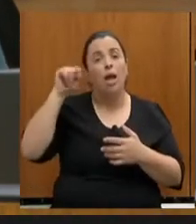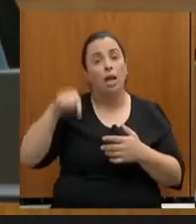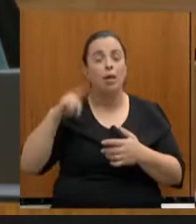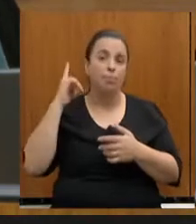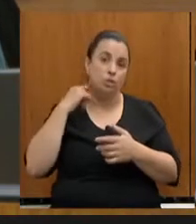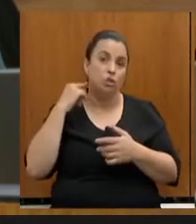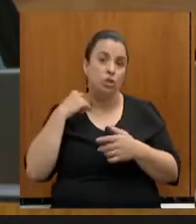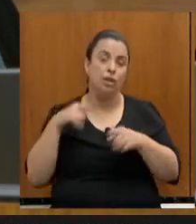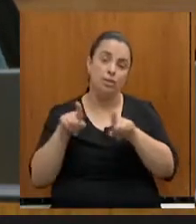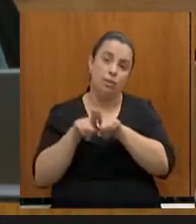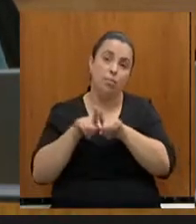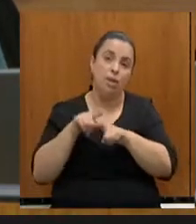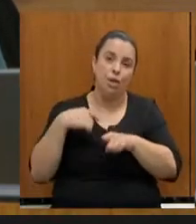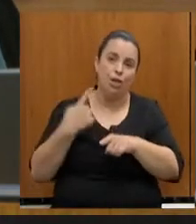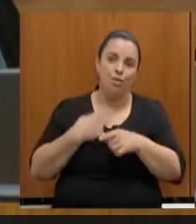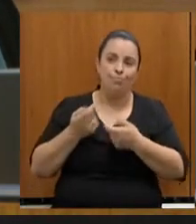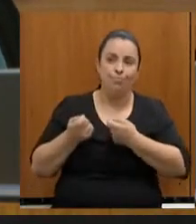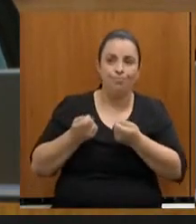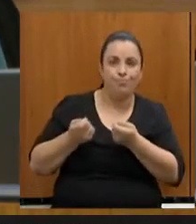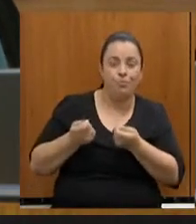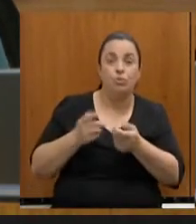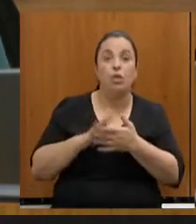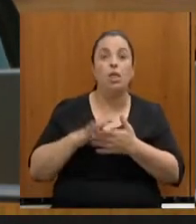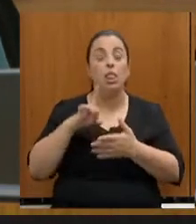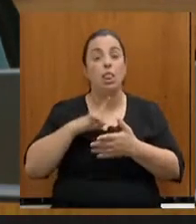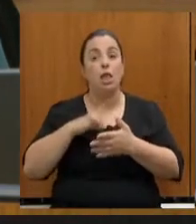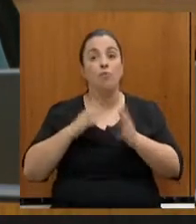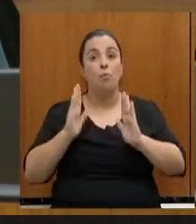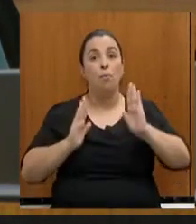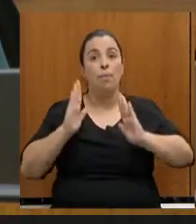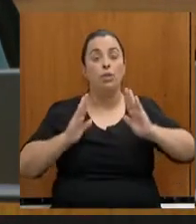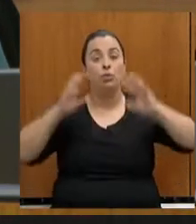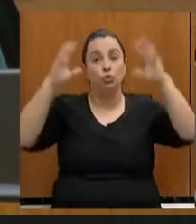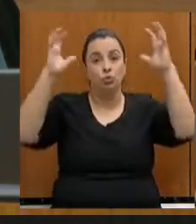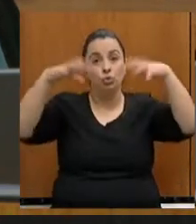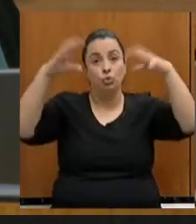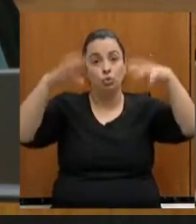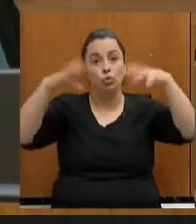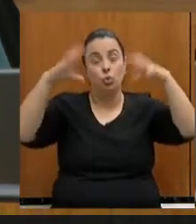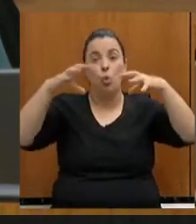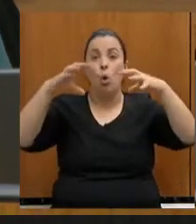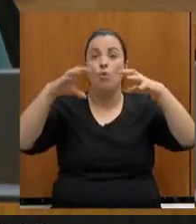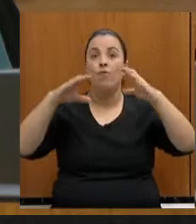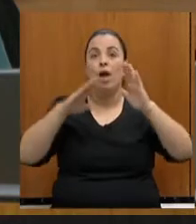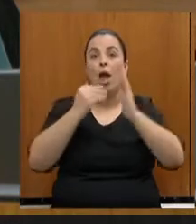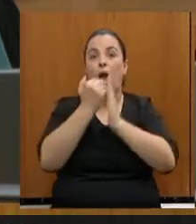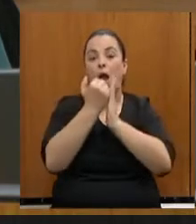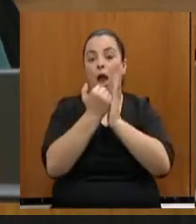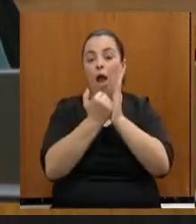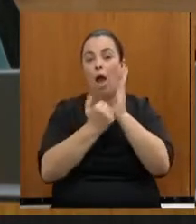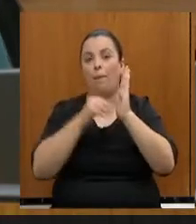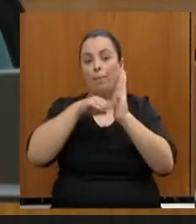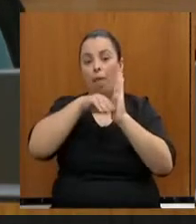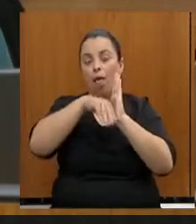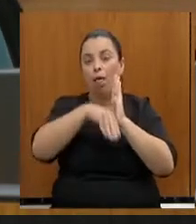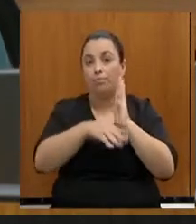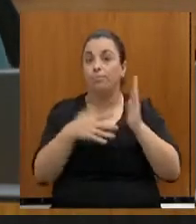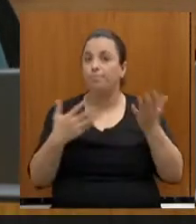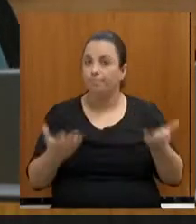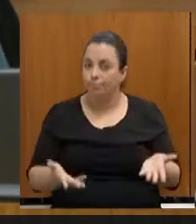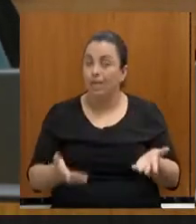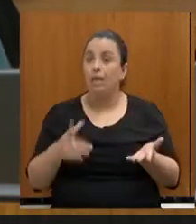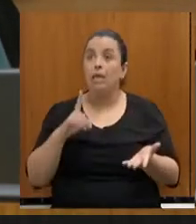monitorado por nós tivemos um período de chuva com chuvas abaixo da média o que gera uma menor disponibilidade